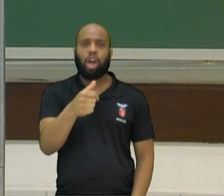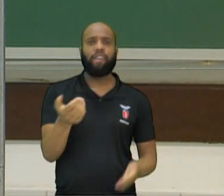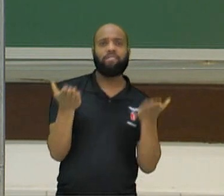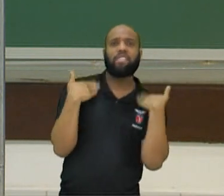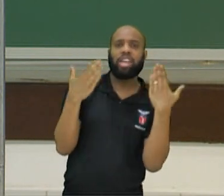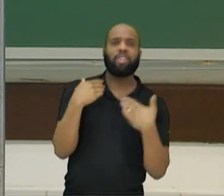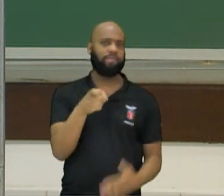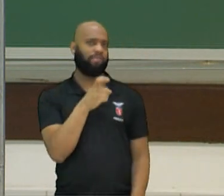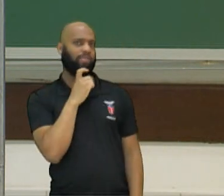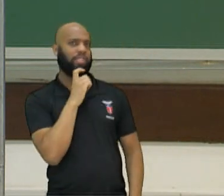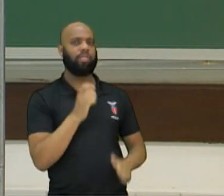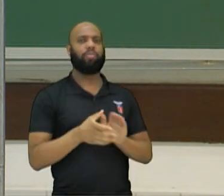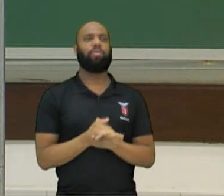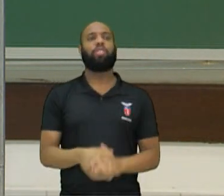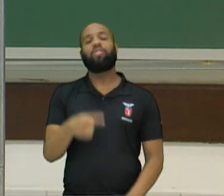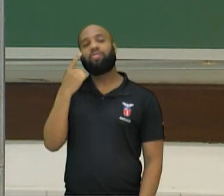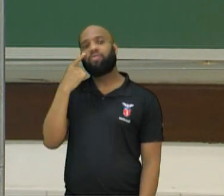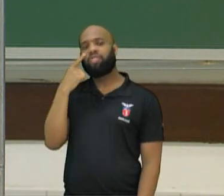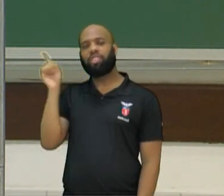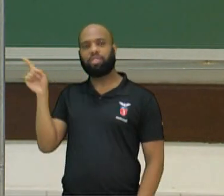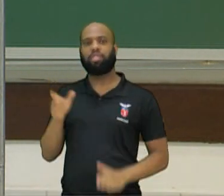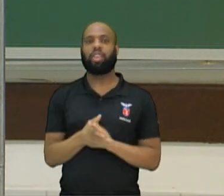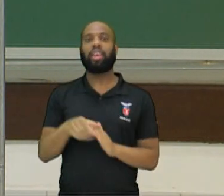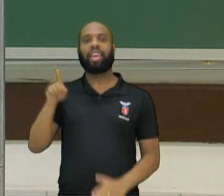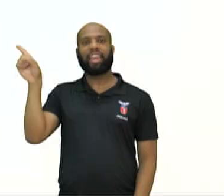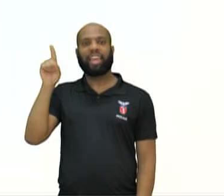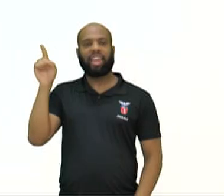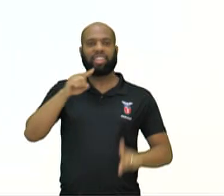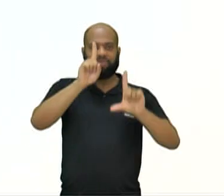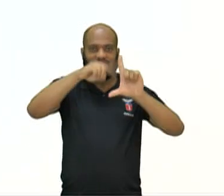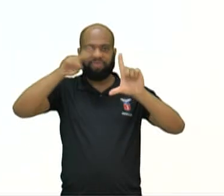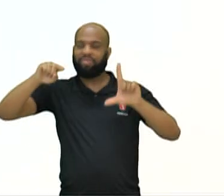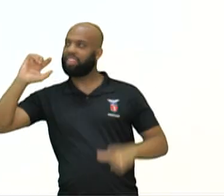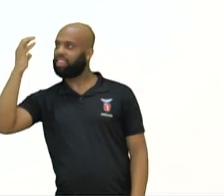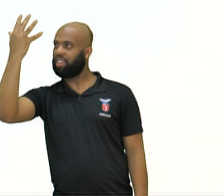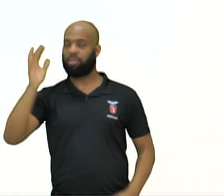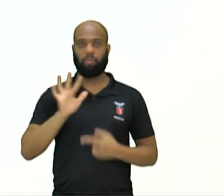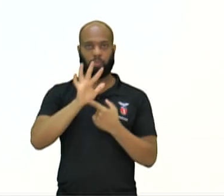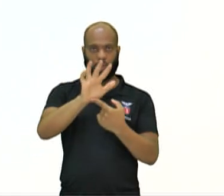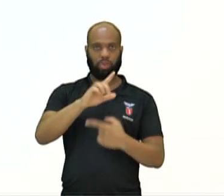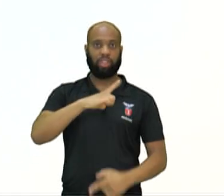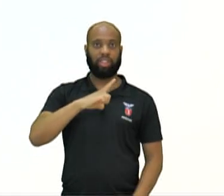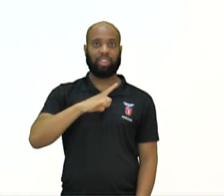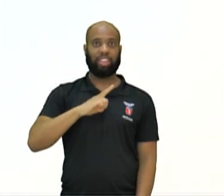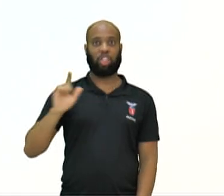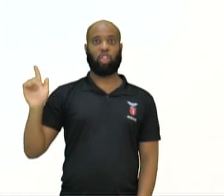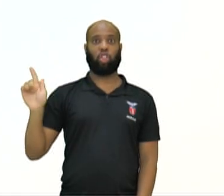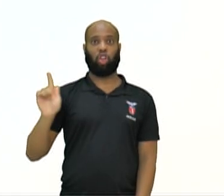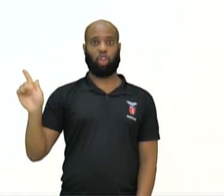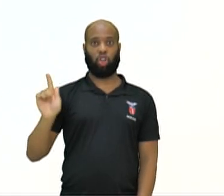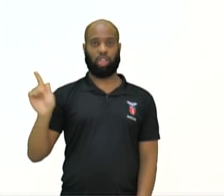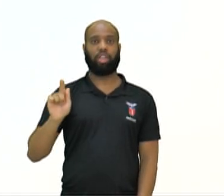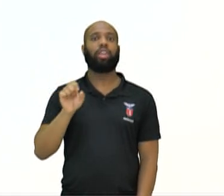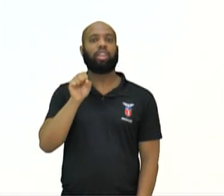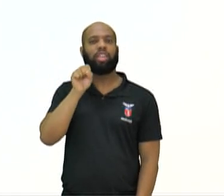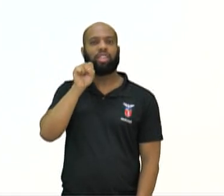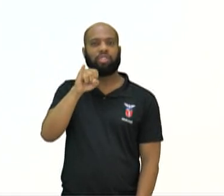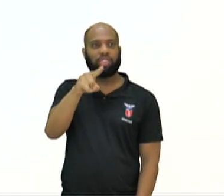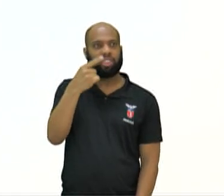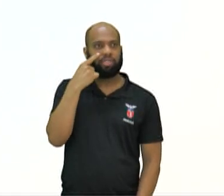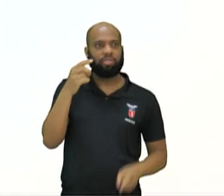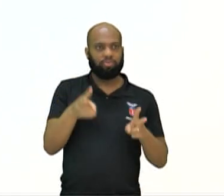verão e o inverno. Dá uma olhada aqui, ó, nesse climograma. Olha ali, ó, nós temos Goiânia. E se você olhar ali,